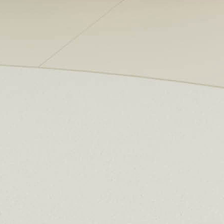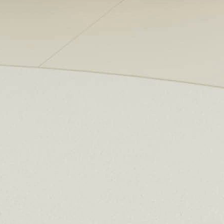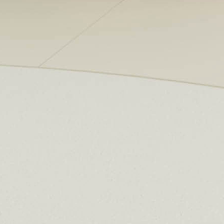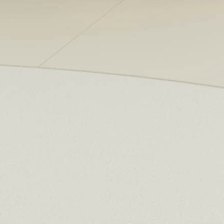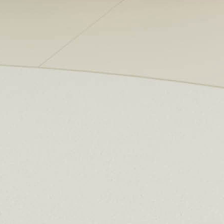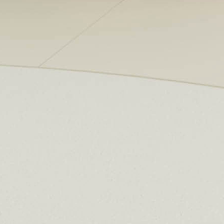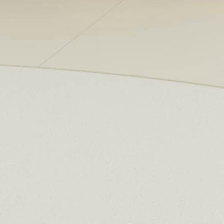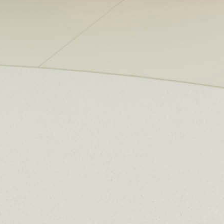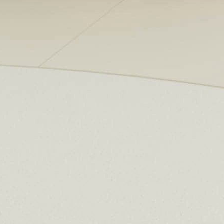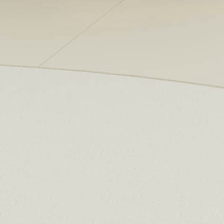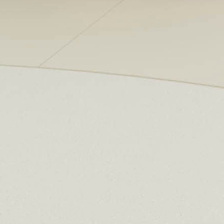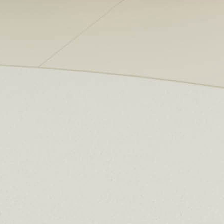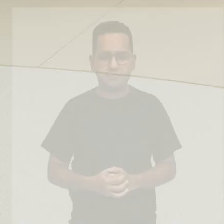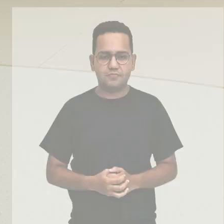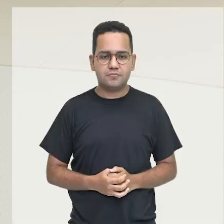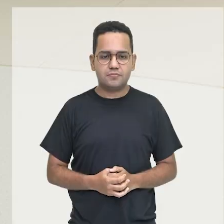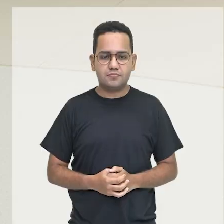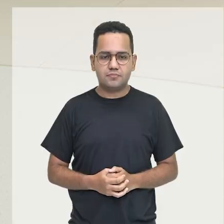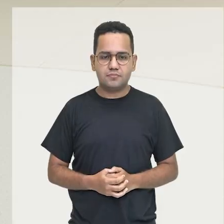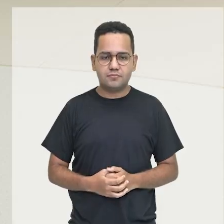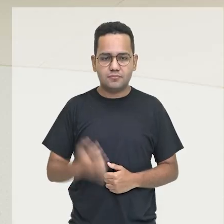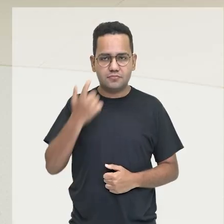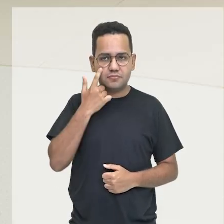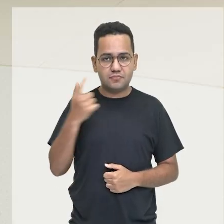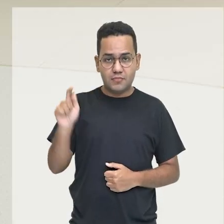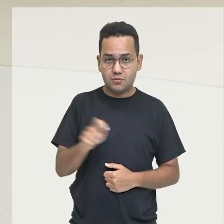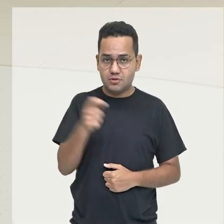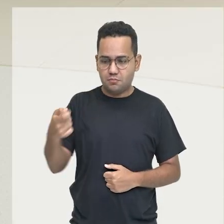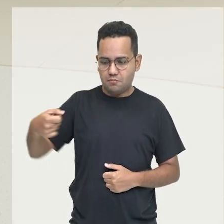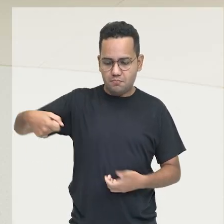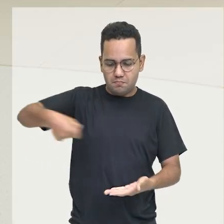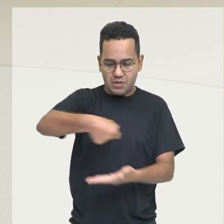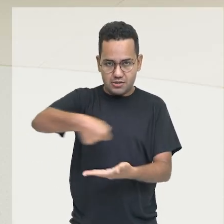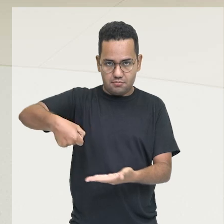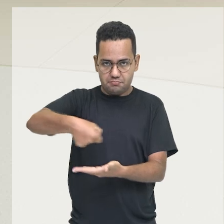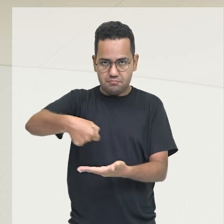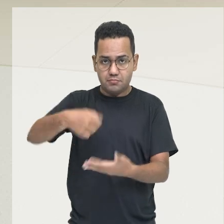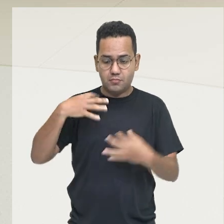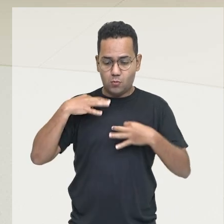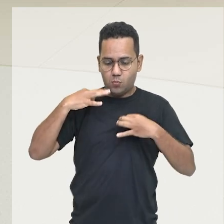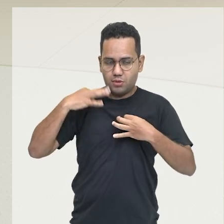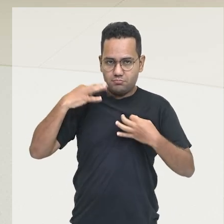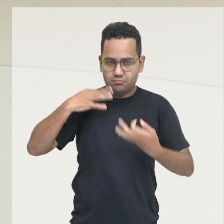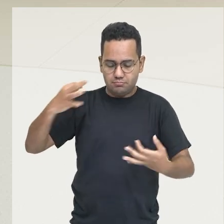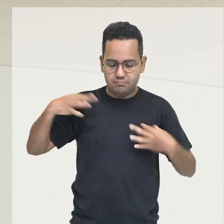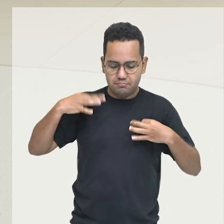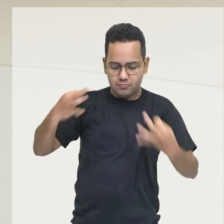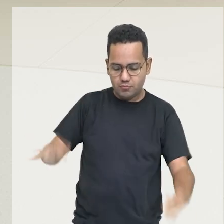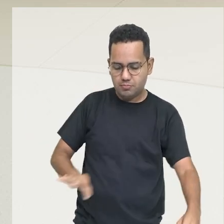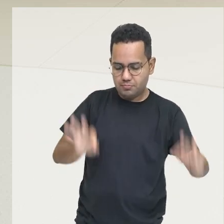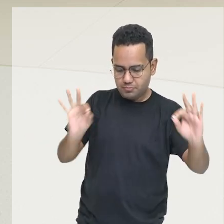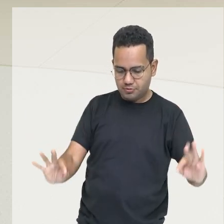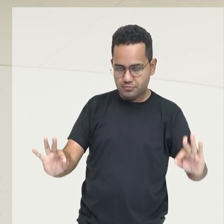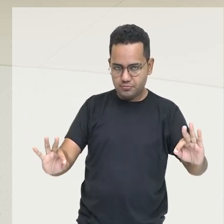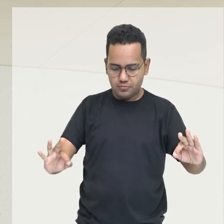neste outro caso, eu tenho o ferro e quero passar uma roupa. Se eu passar a roupa, nós vamos